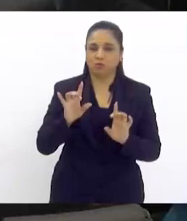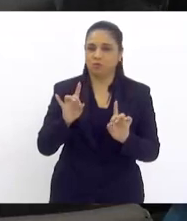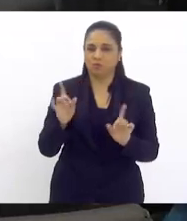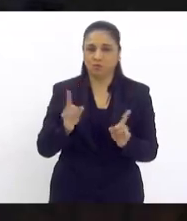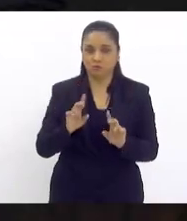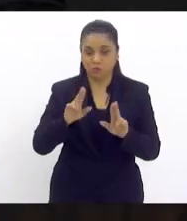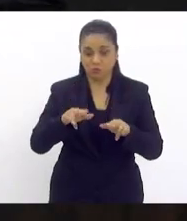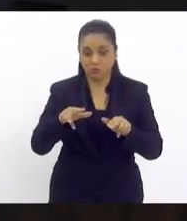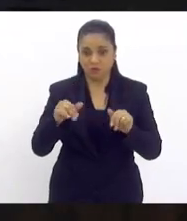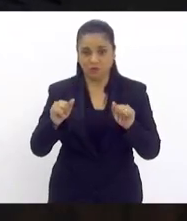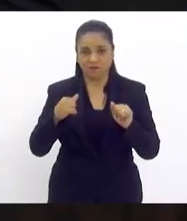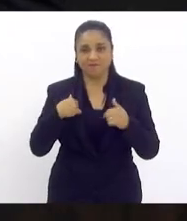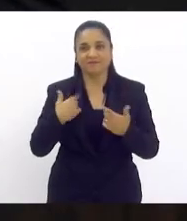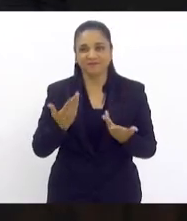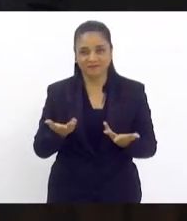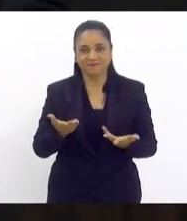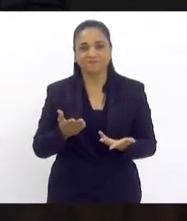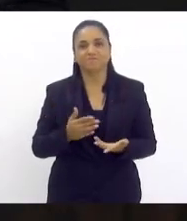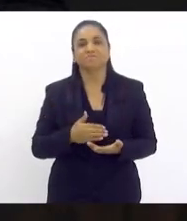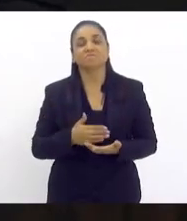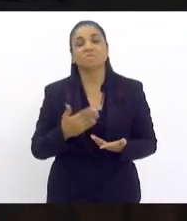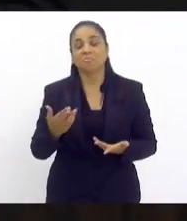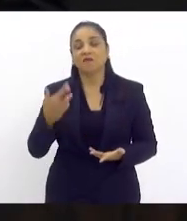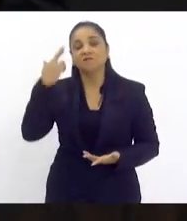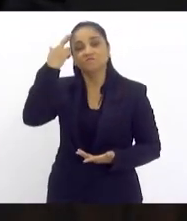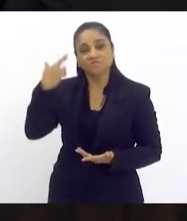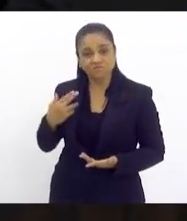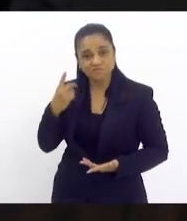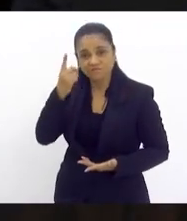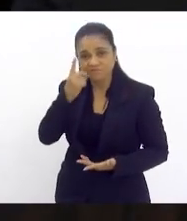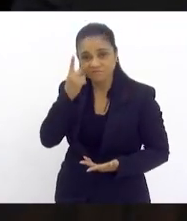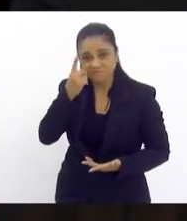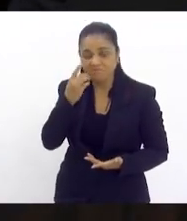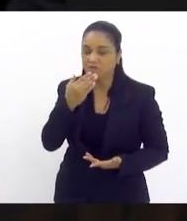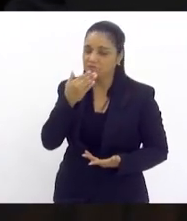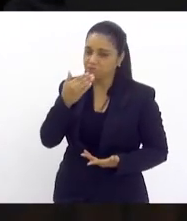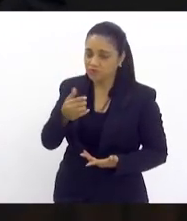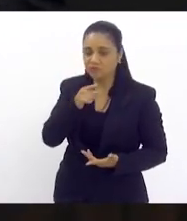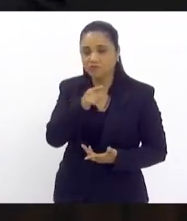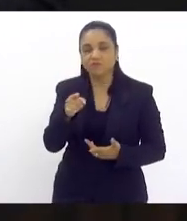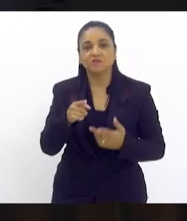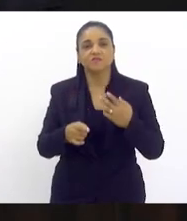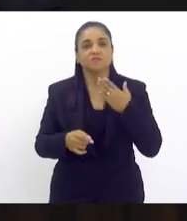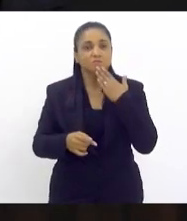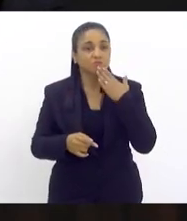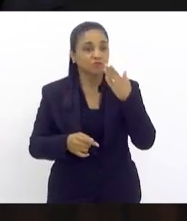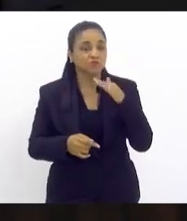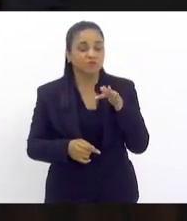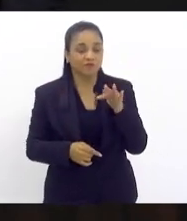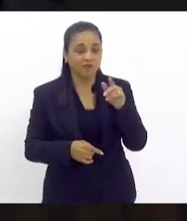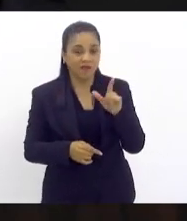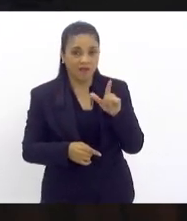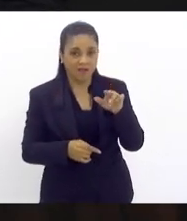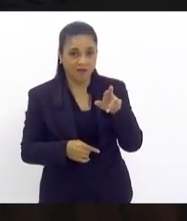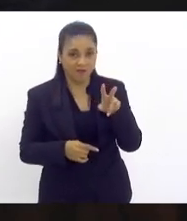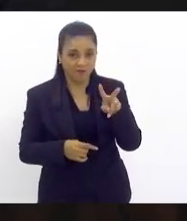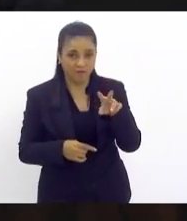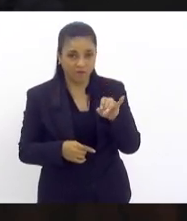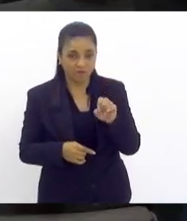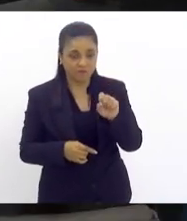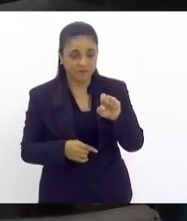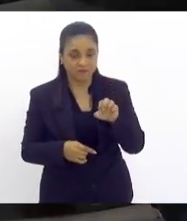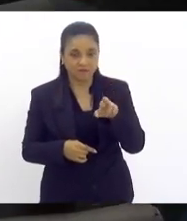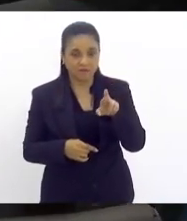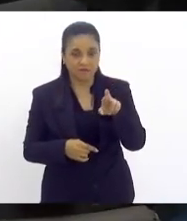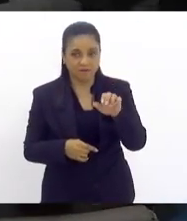Afinal, o senhor não pode perecer. Renatinha, atendendo o seu pedido e ao pedido do deputado Flávio Serafim, está deferido um minuto de silêncio